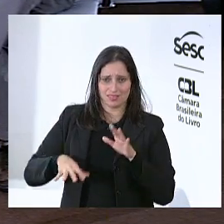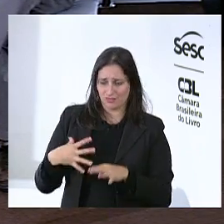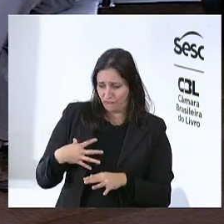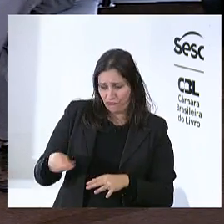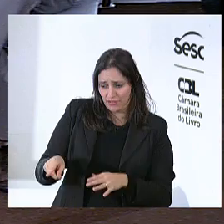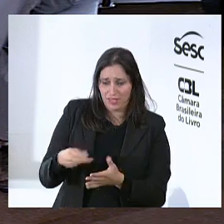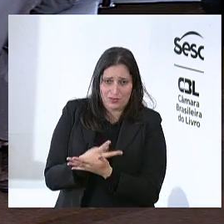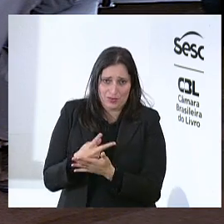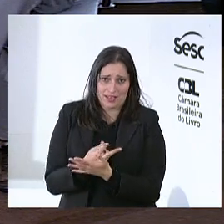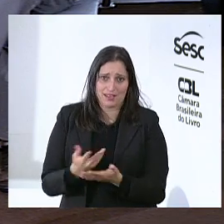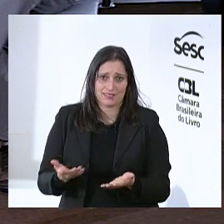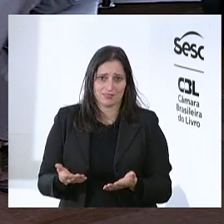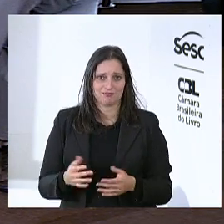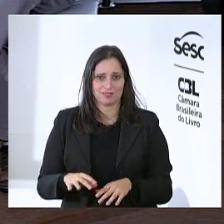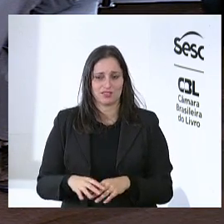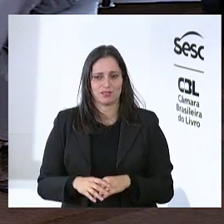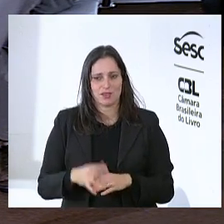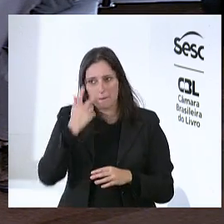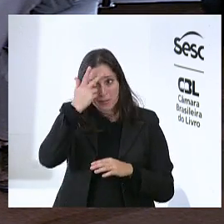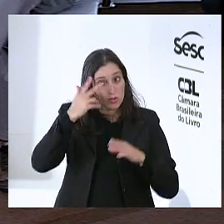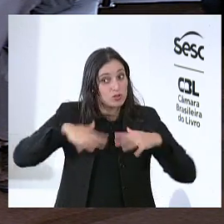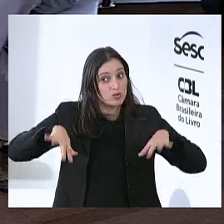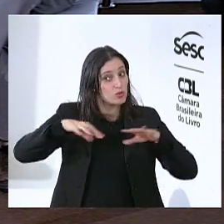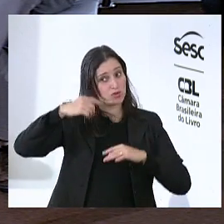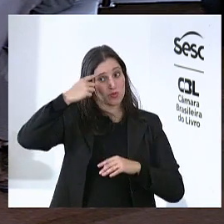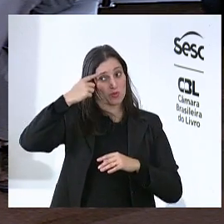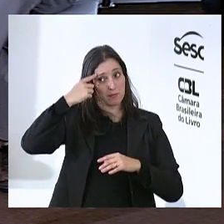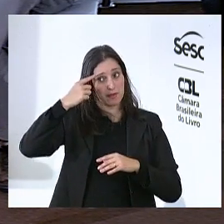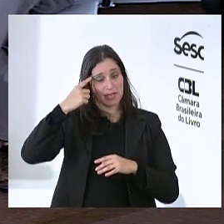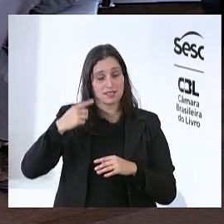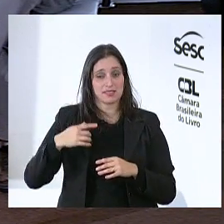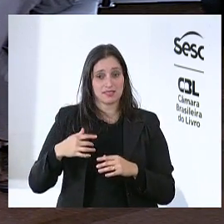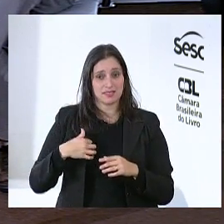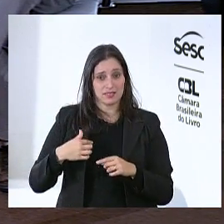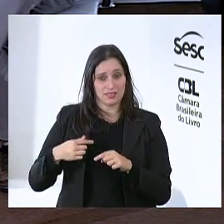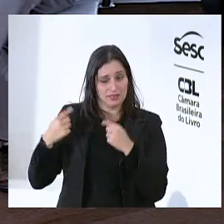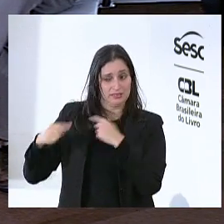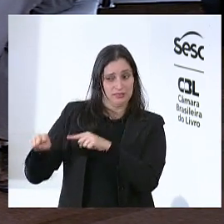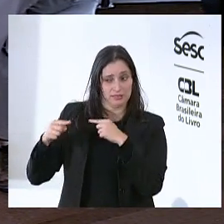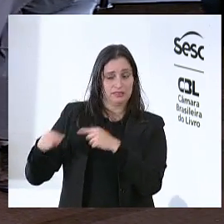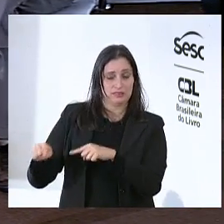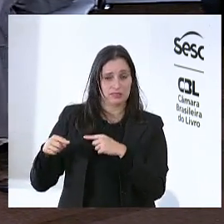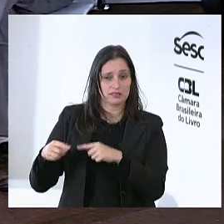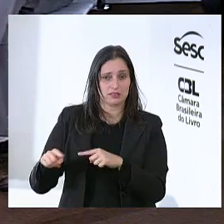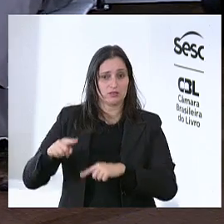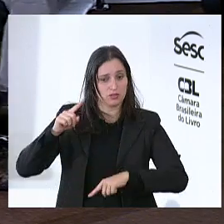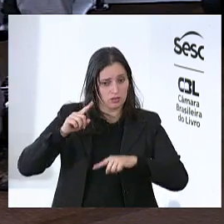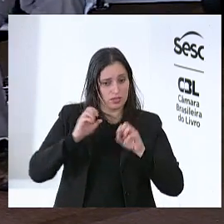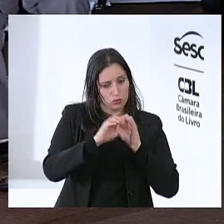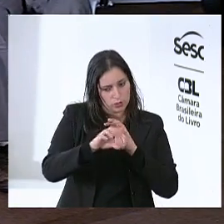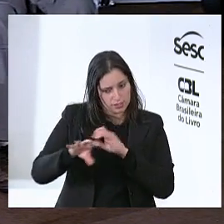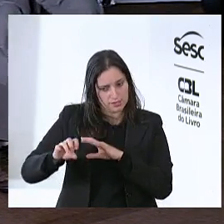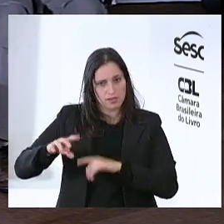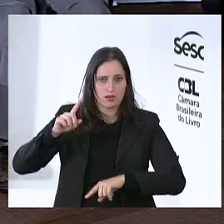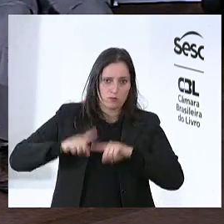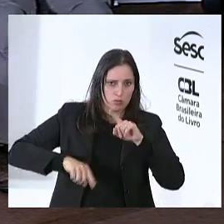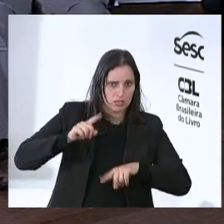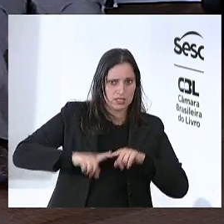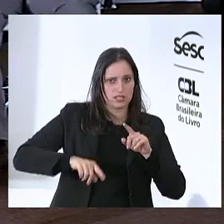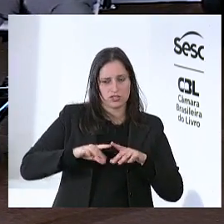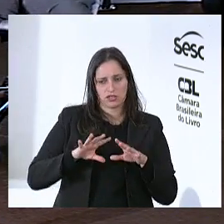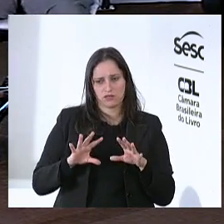público e privado. Né? Então, isso a gente tem que começar a combater. Isso se combate com educação, com política, com politização. Enfim, né?